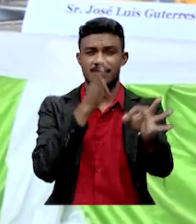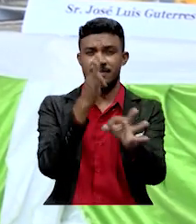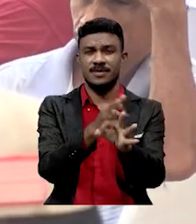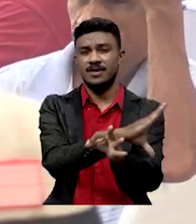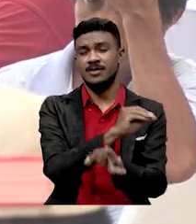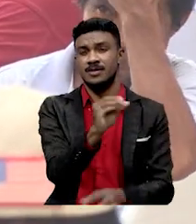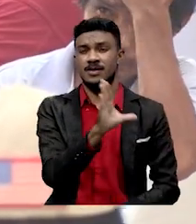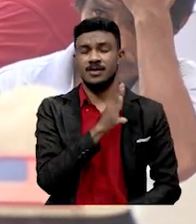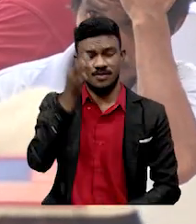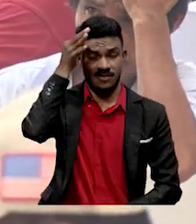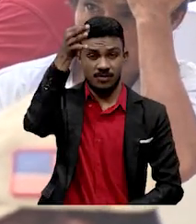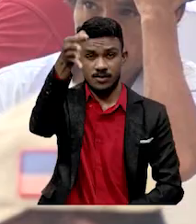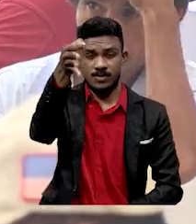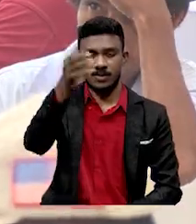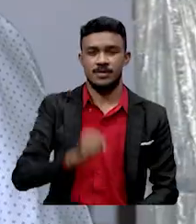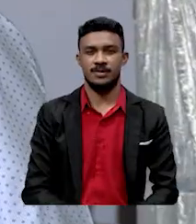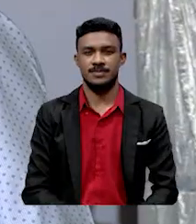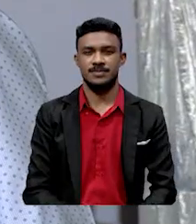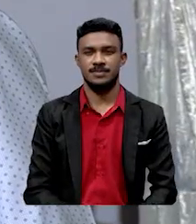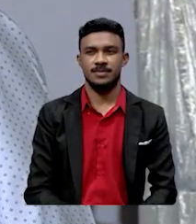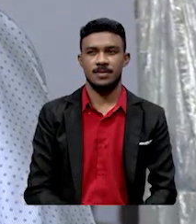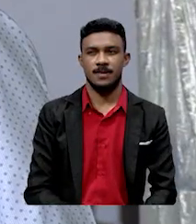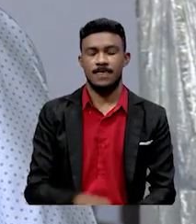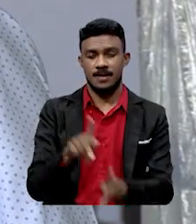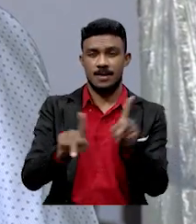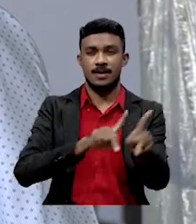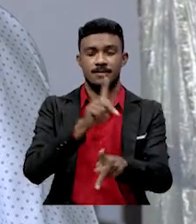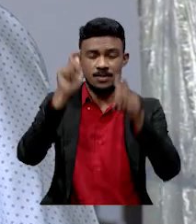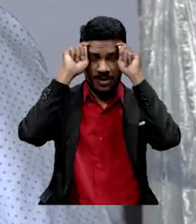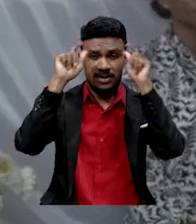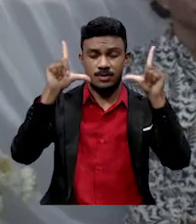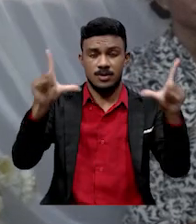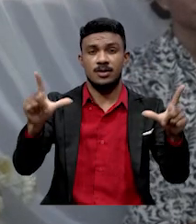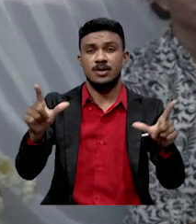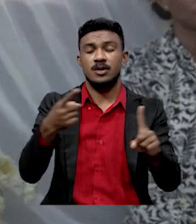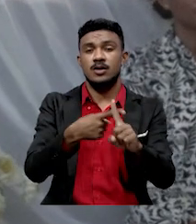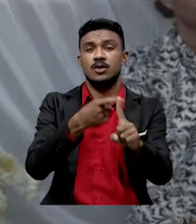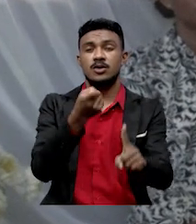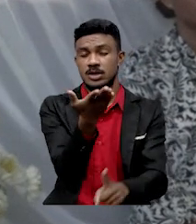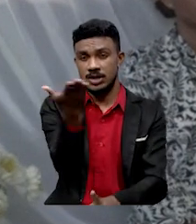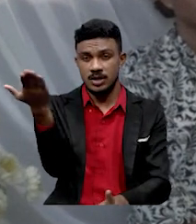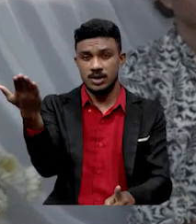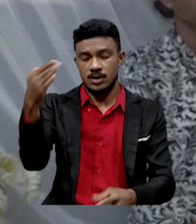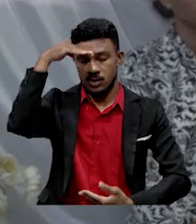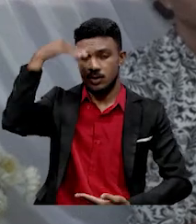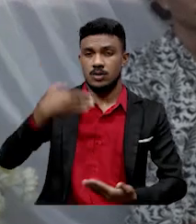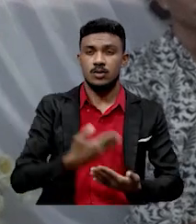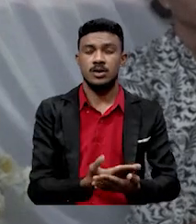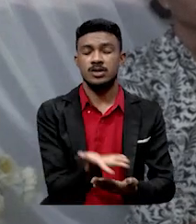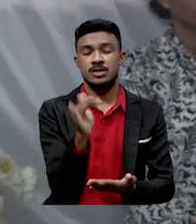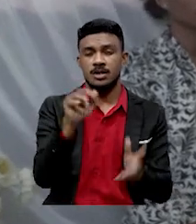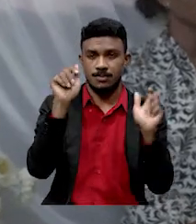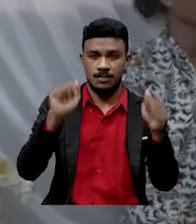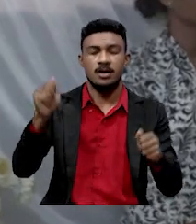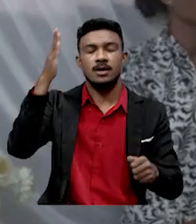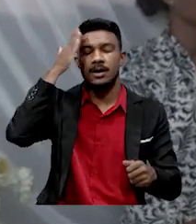a gama vai lua, povo de Borné, russi neu ansino na bé, pela rano em